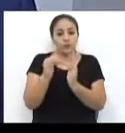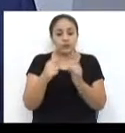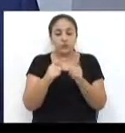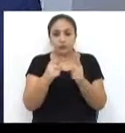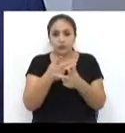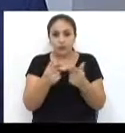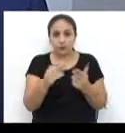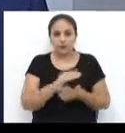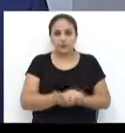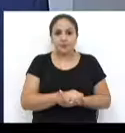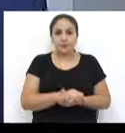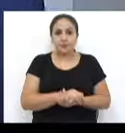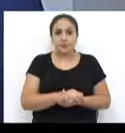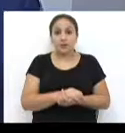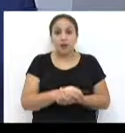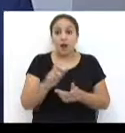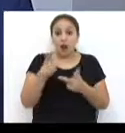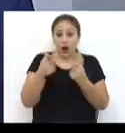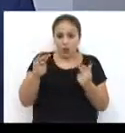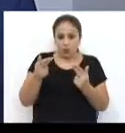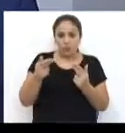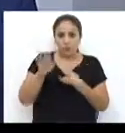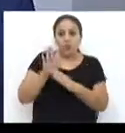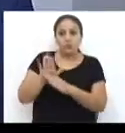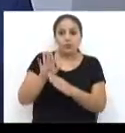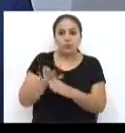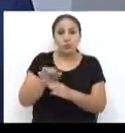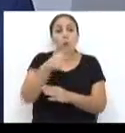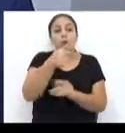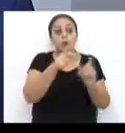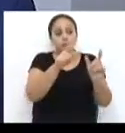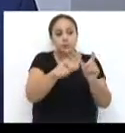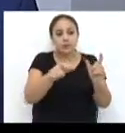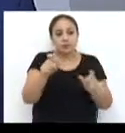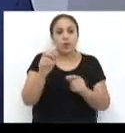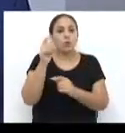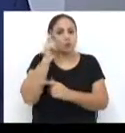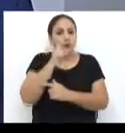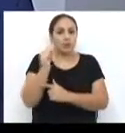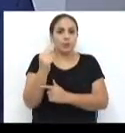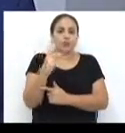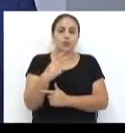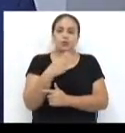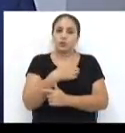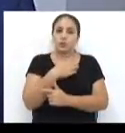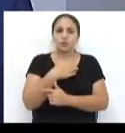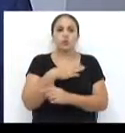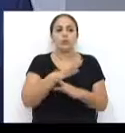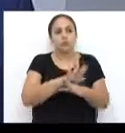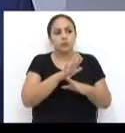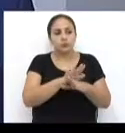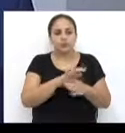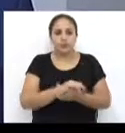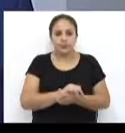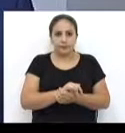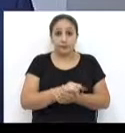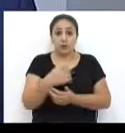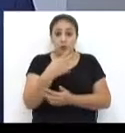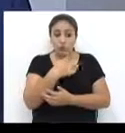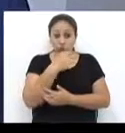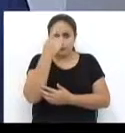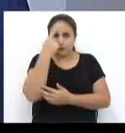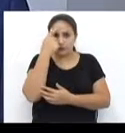de regime, que alguns contribuem para que outros possam se aposentar de forma solidária. E da forma como ela está sendo pensada,